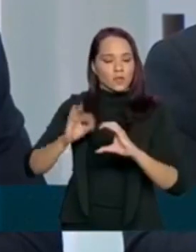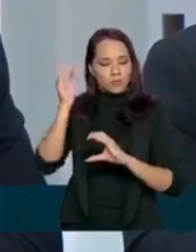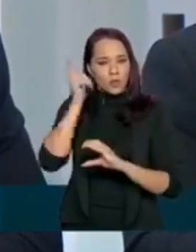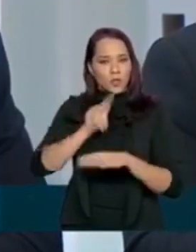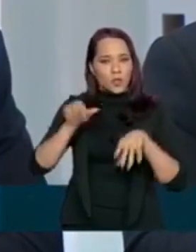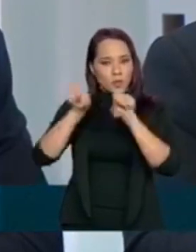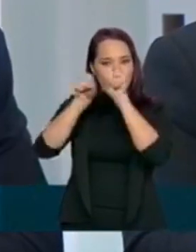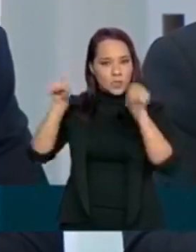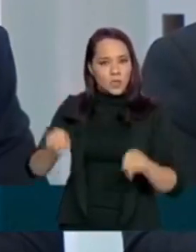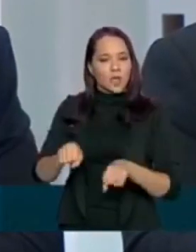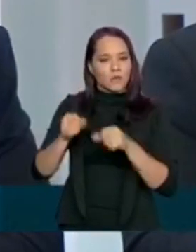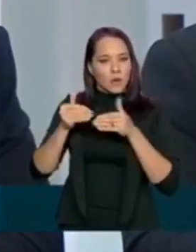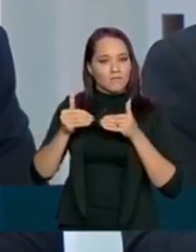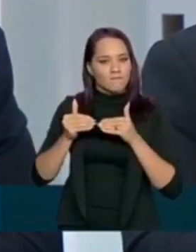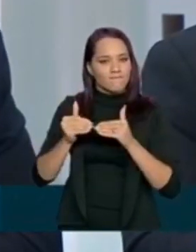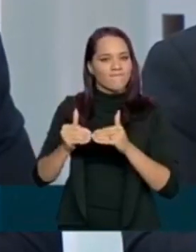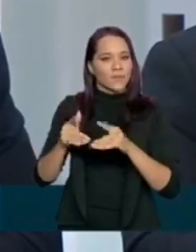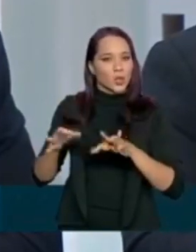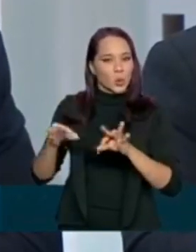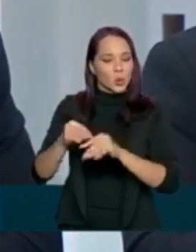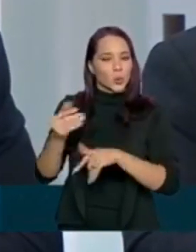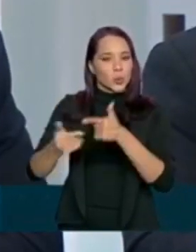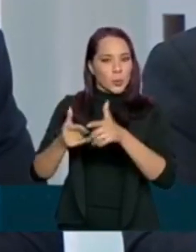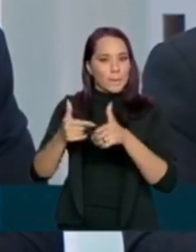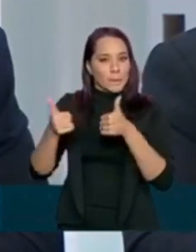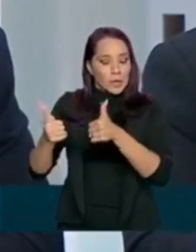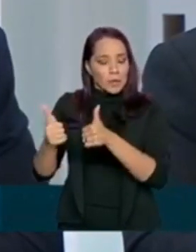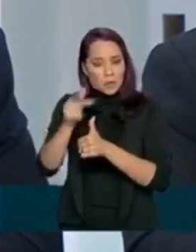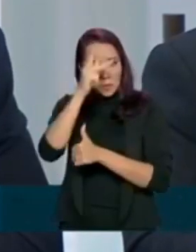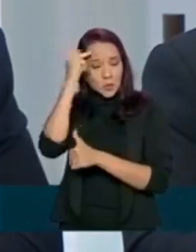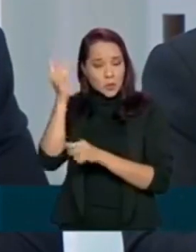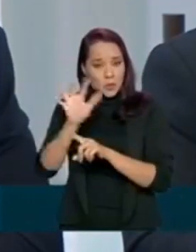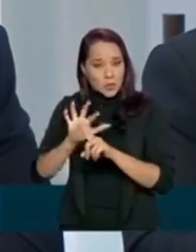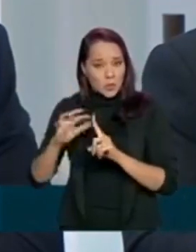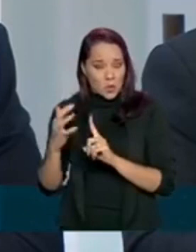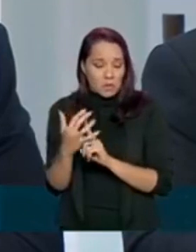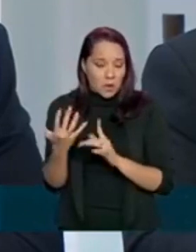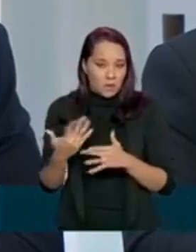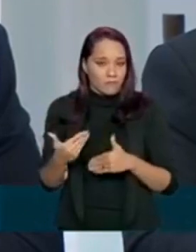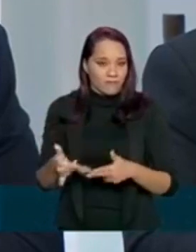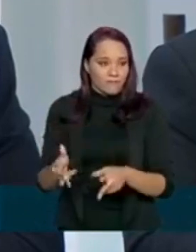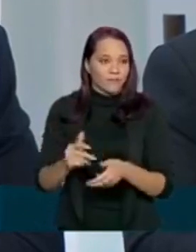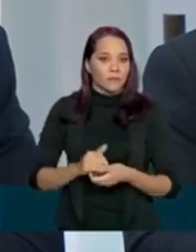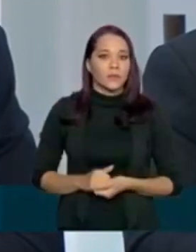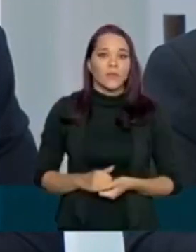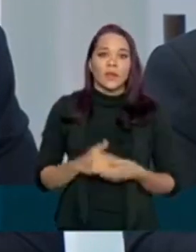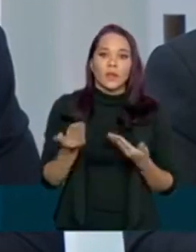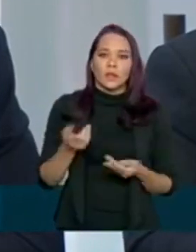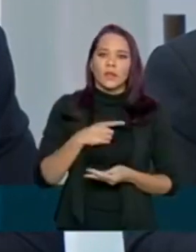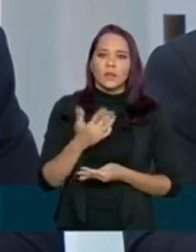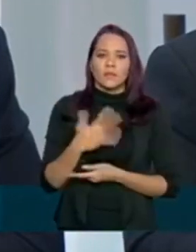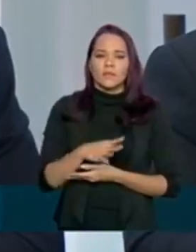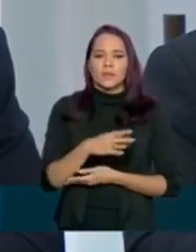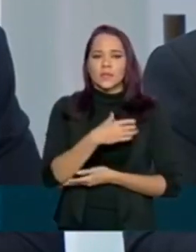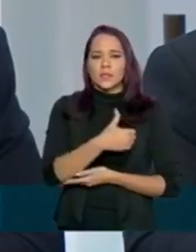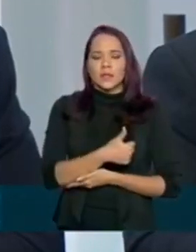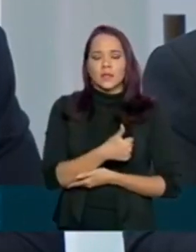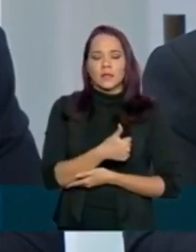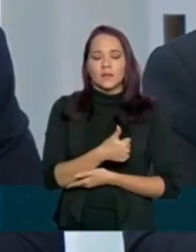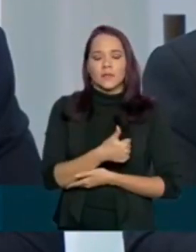manter o sistema estável e manter tudo funcionando com as pessoas em isolamento e assim por diante nós temos a